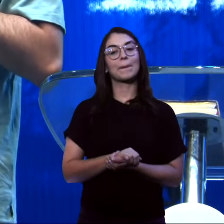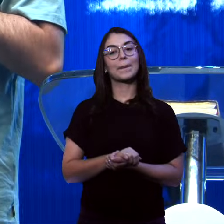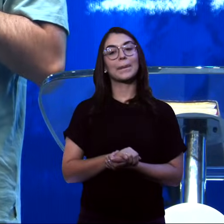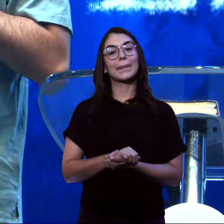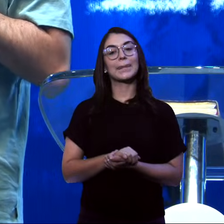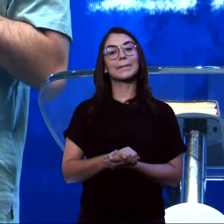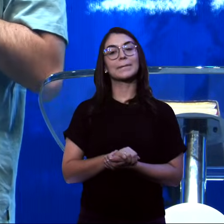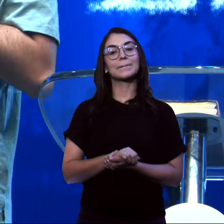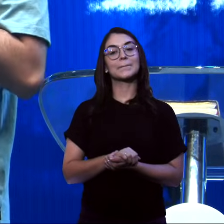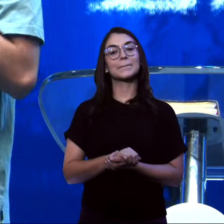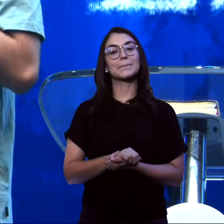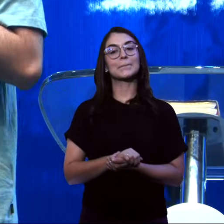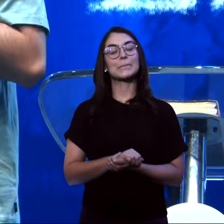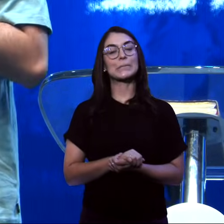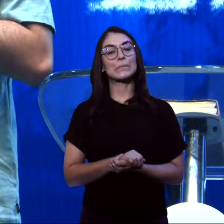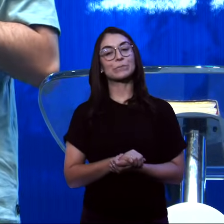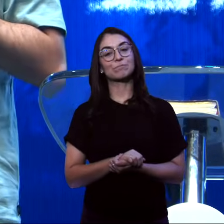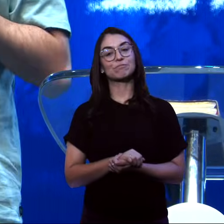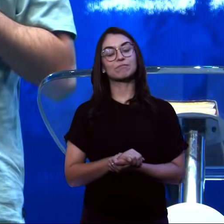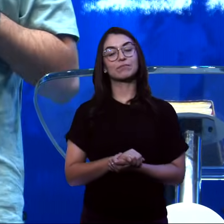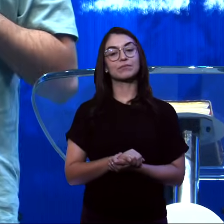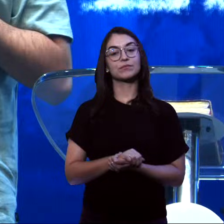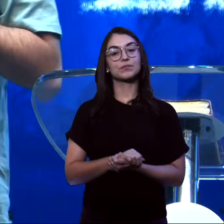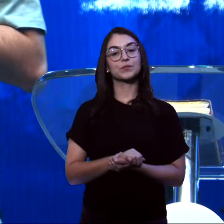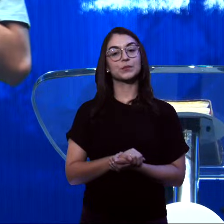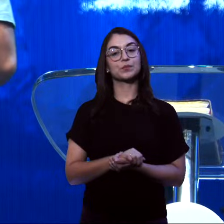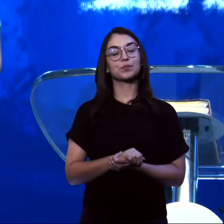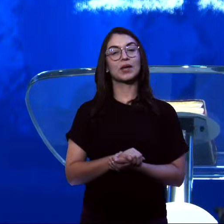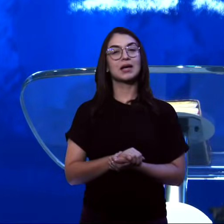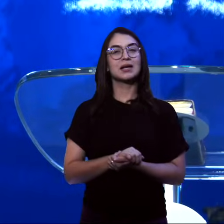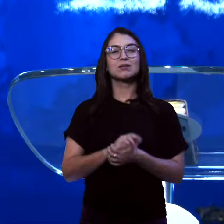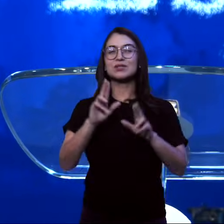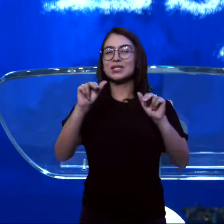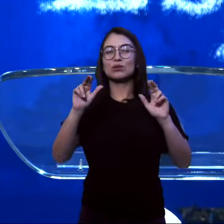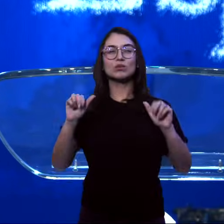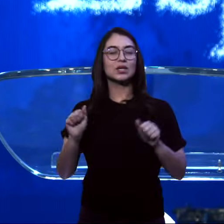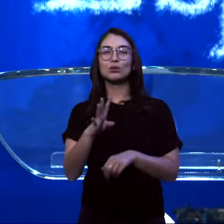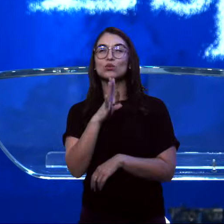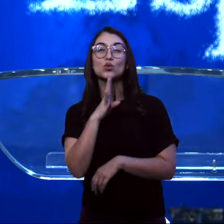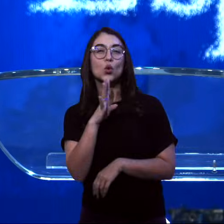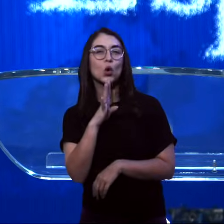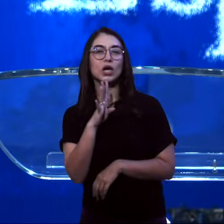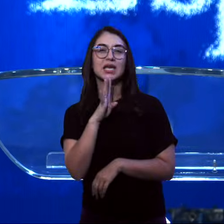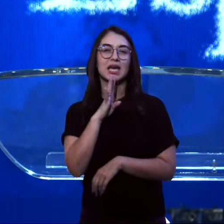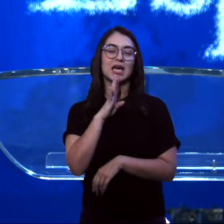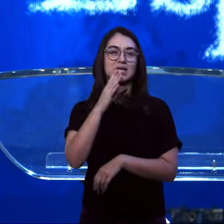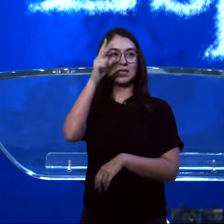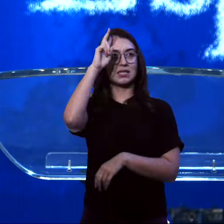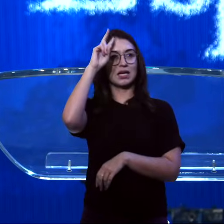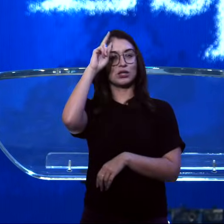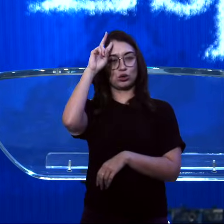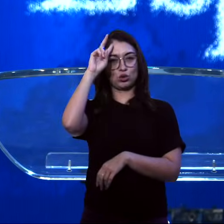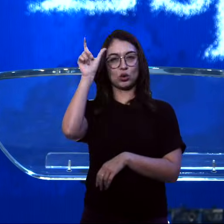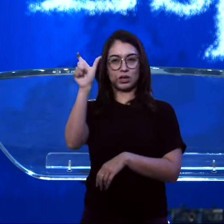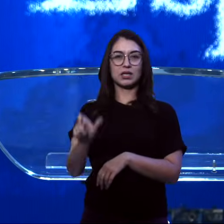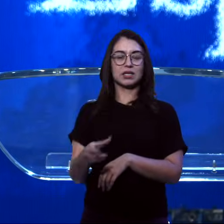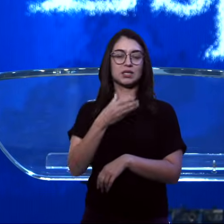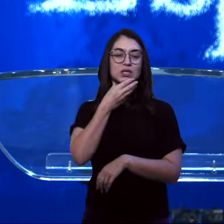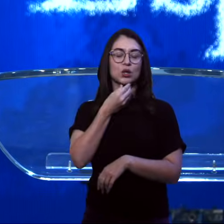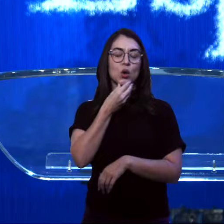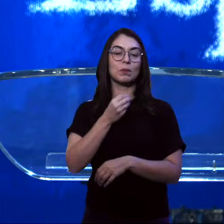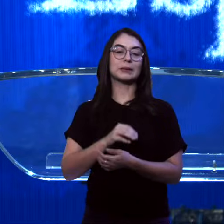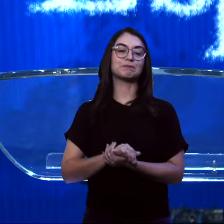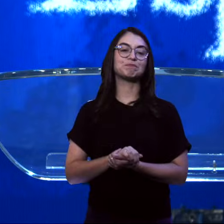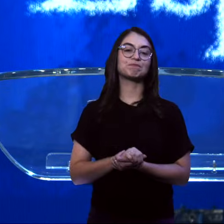Que é a história do Charles Finney. Se você nunca leu a história dos avivalistas, tem livros muito bons. Vou te dar